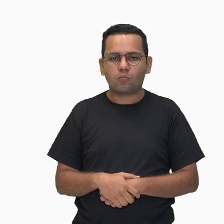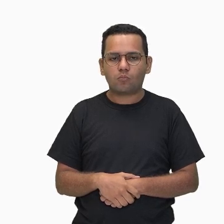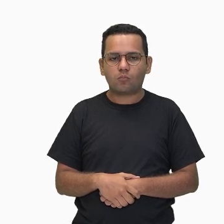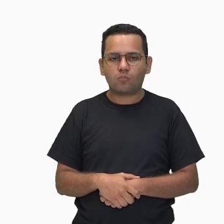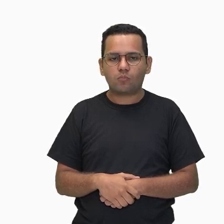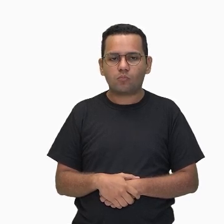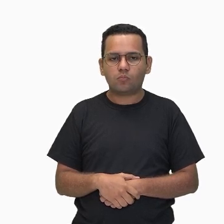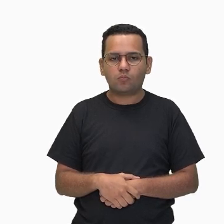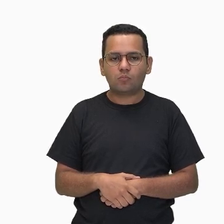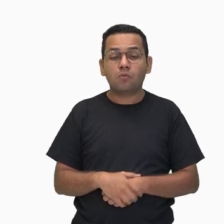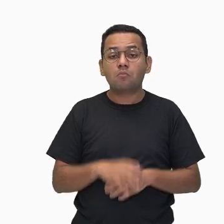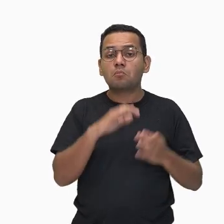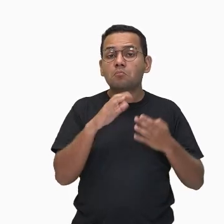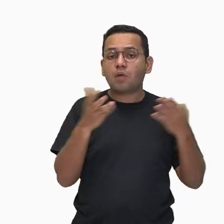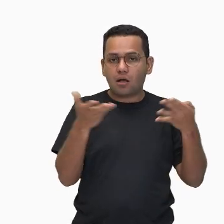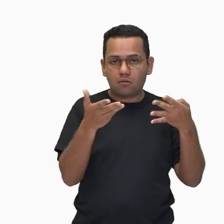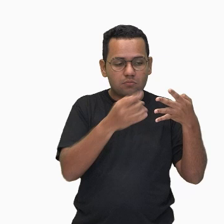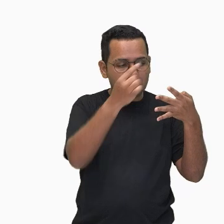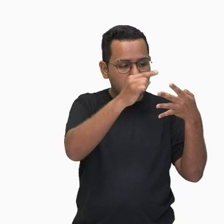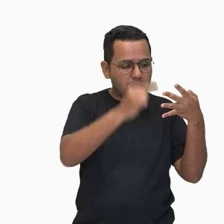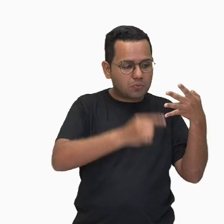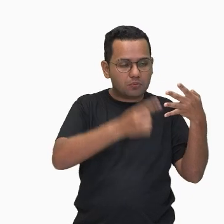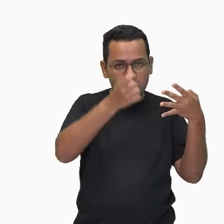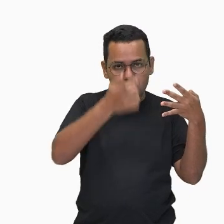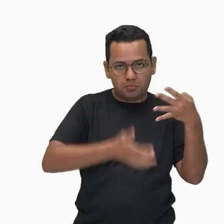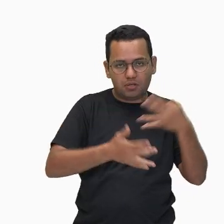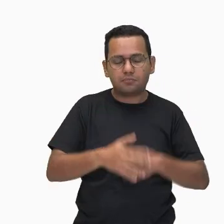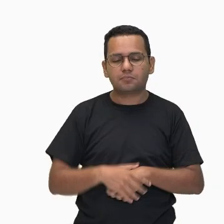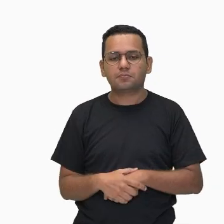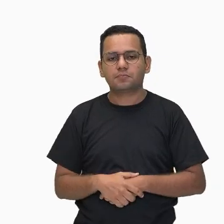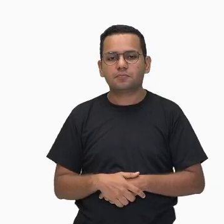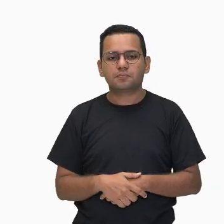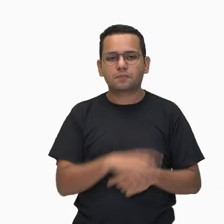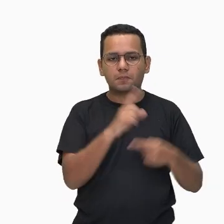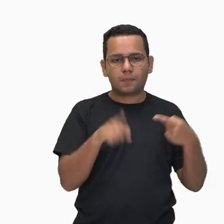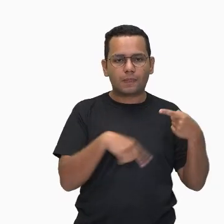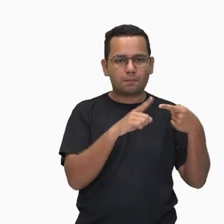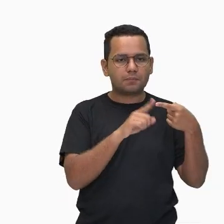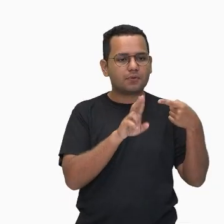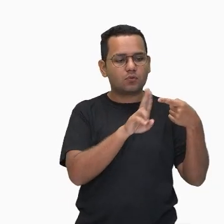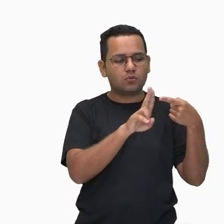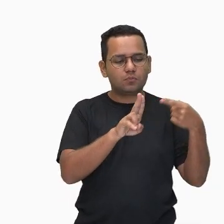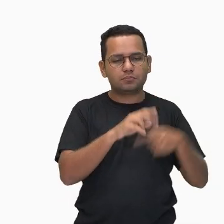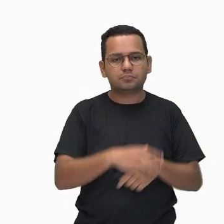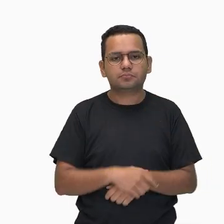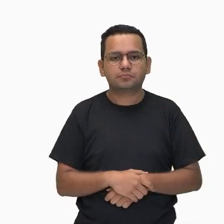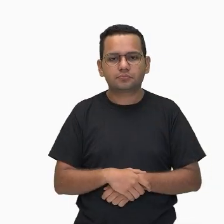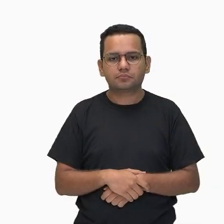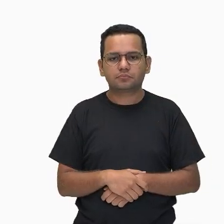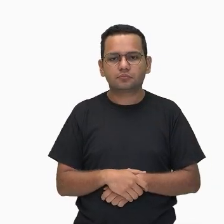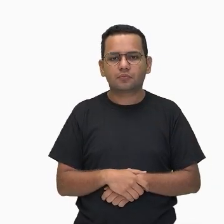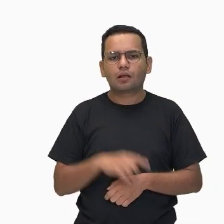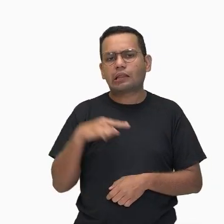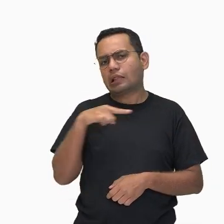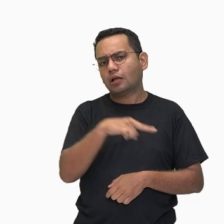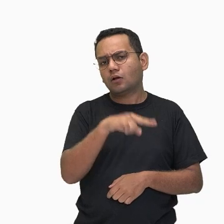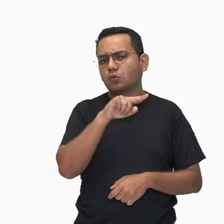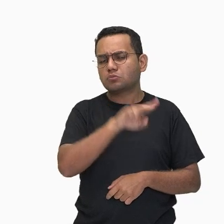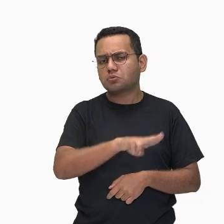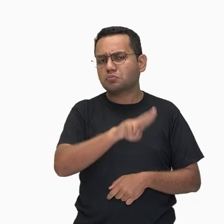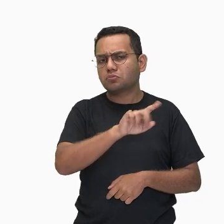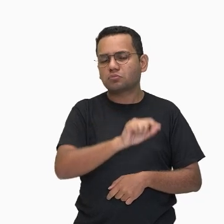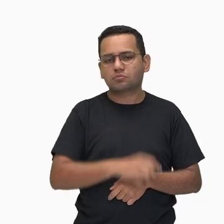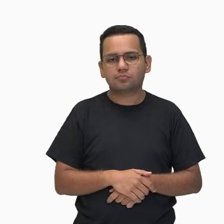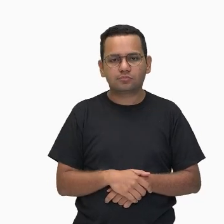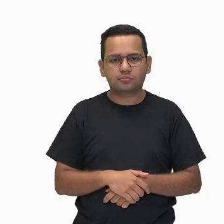agora a conhecer cada um deles. O primeiro deles é a destilação. Esse método ele é utilizado para